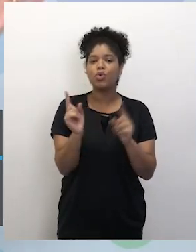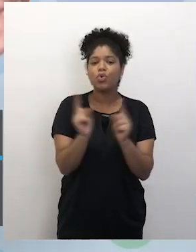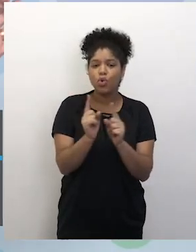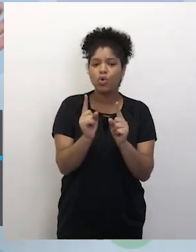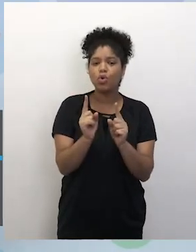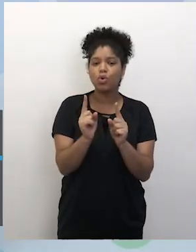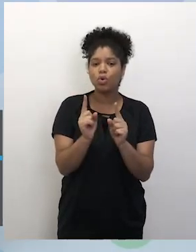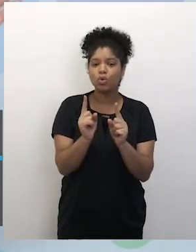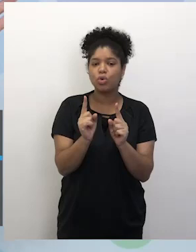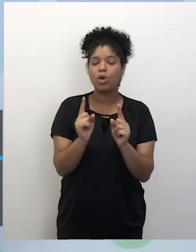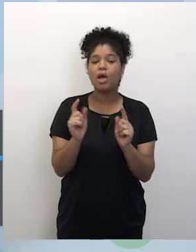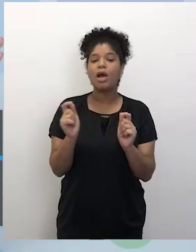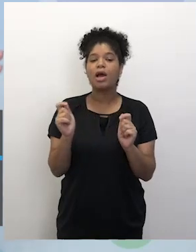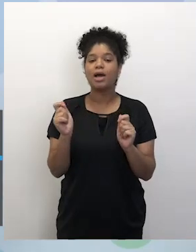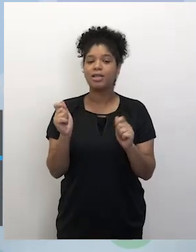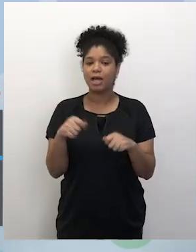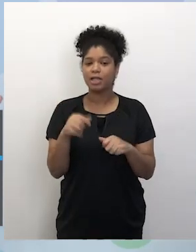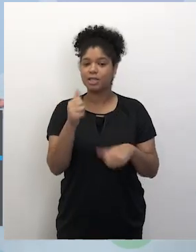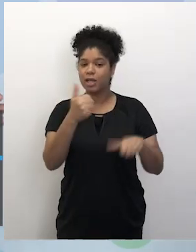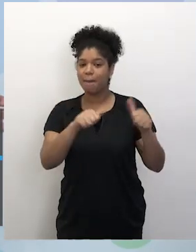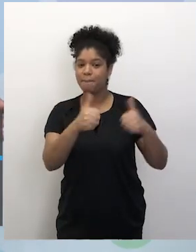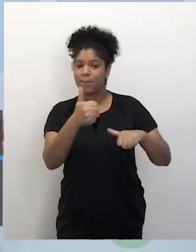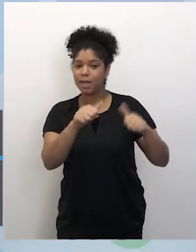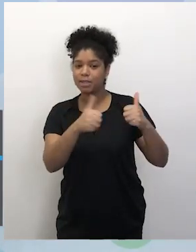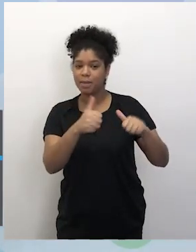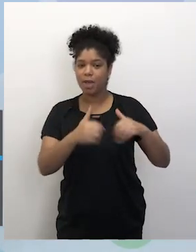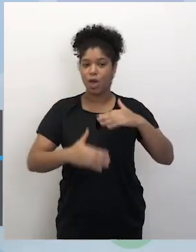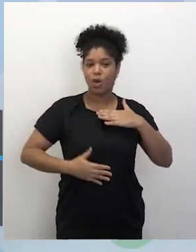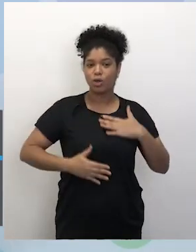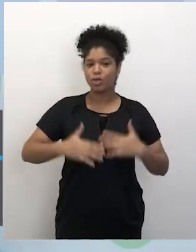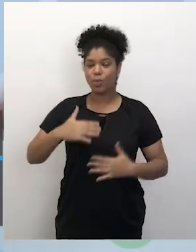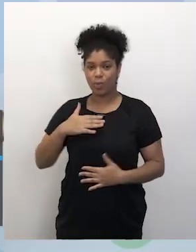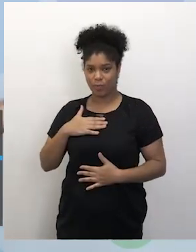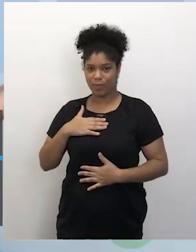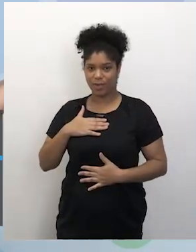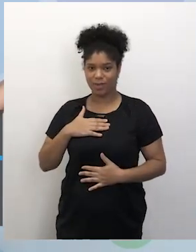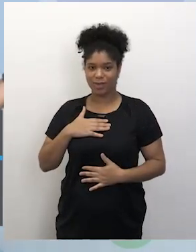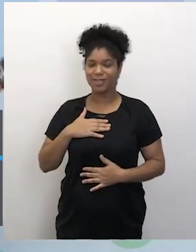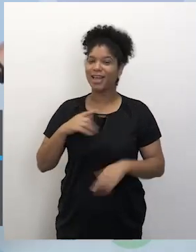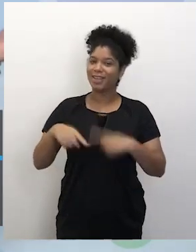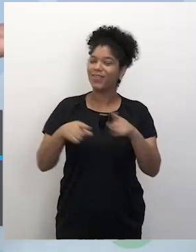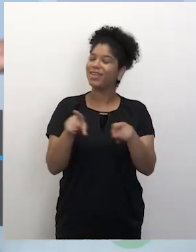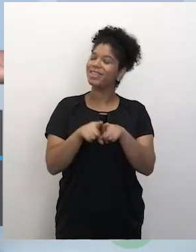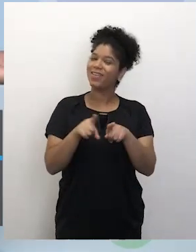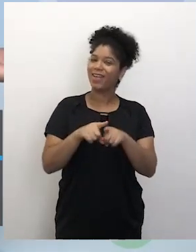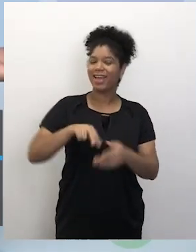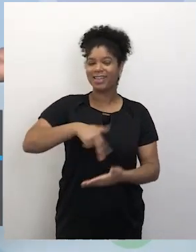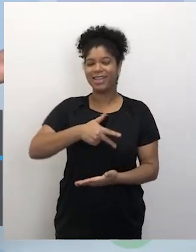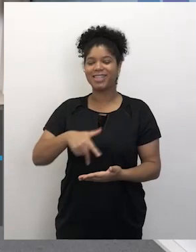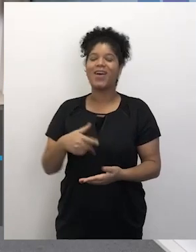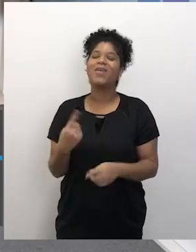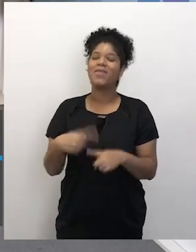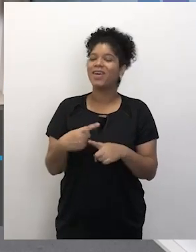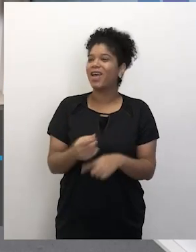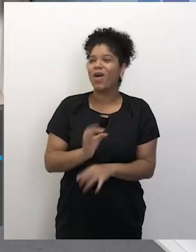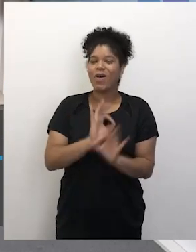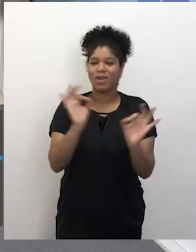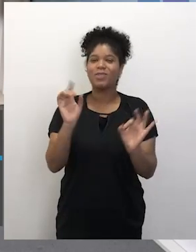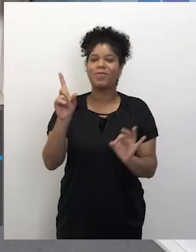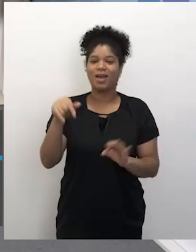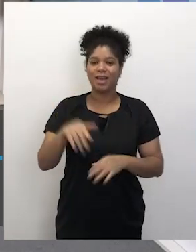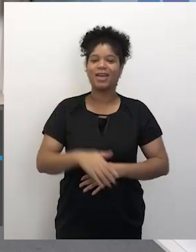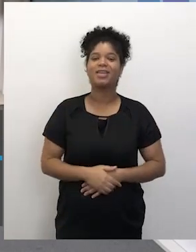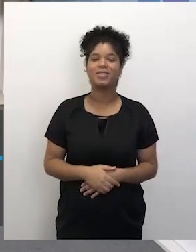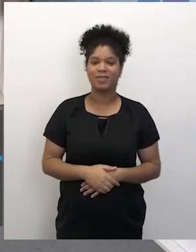gente consiga fazer a análise desses movimentos e dançar também, porque é muito bom, Juliana. Nossa, e aí, dançar.